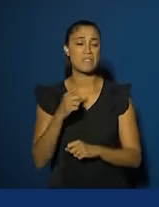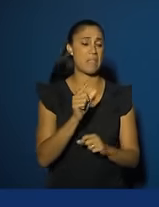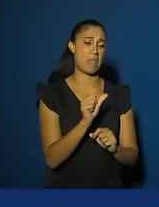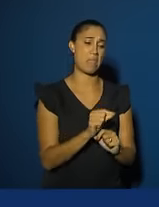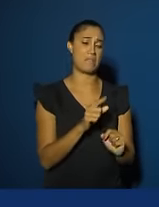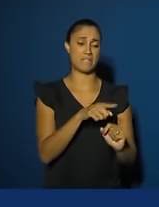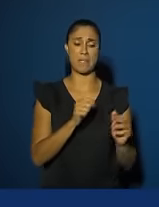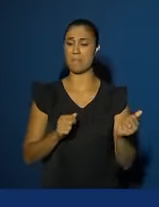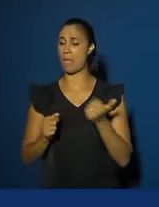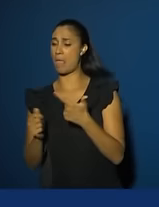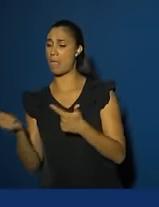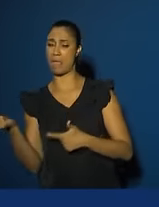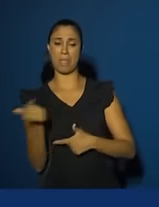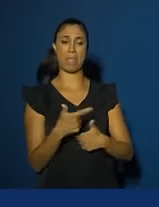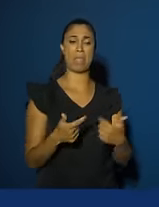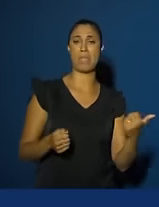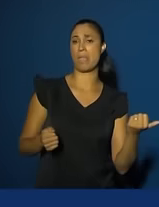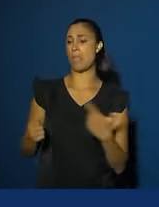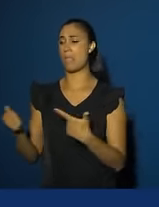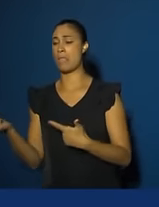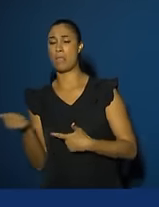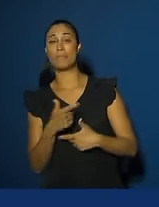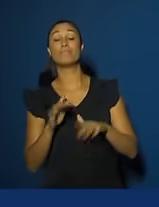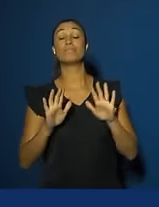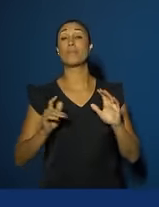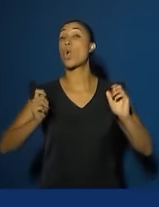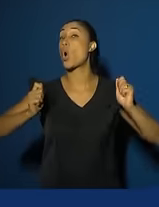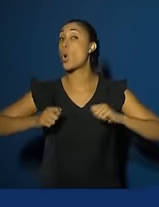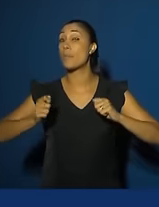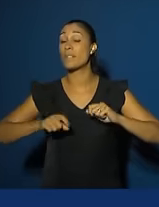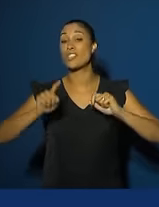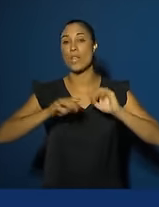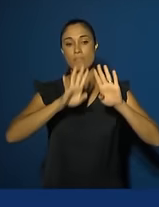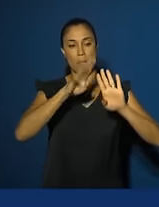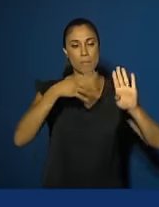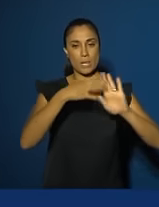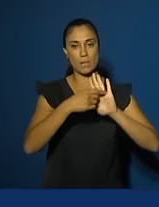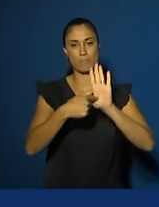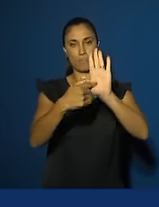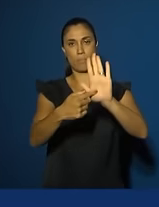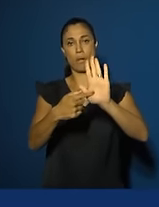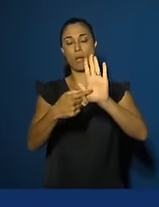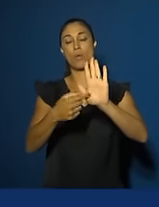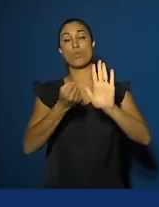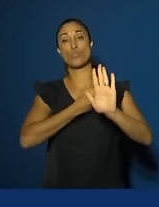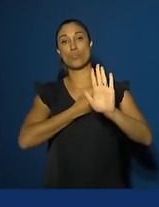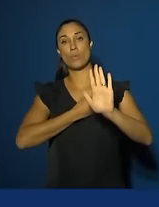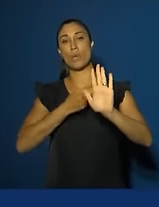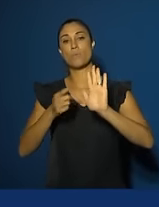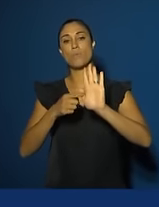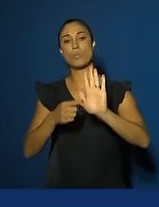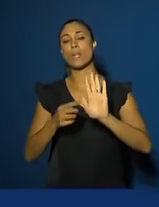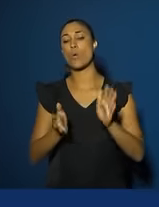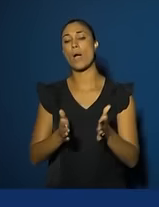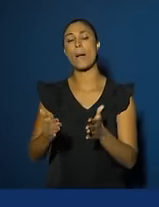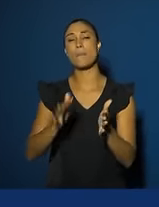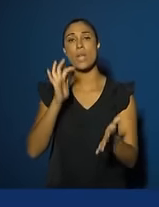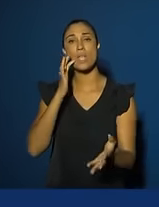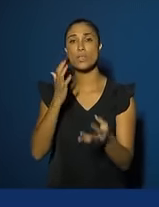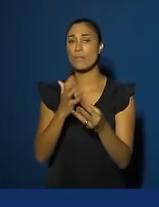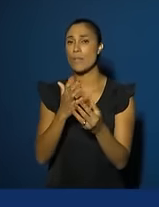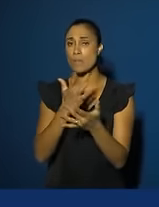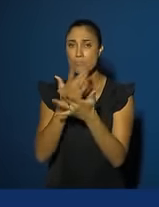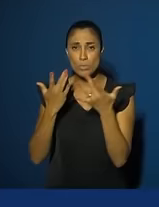menos competente competente é aquele que consegue abrir a planilha mostrar os números apontar um caminho convencer as